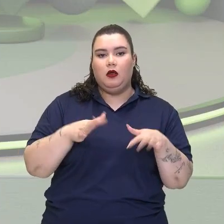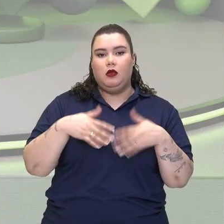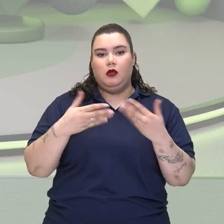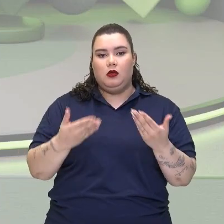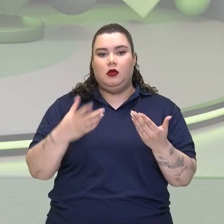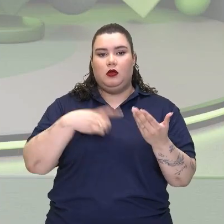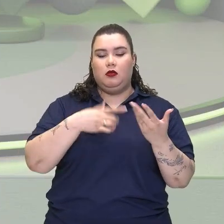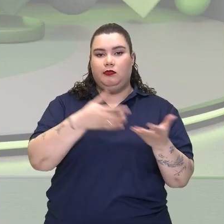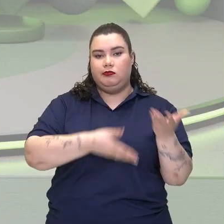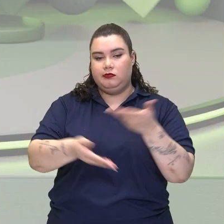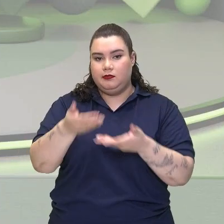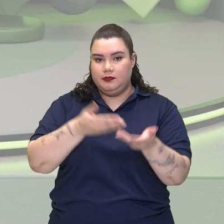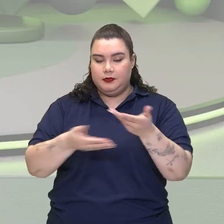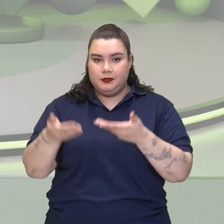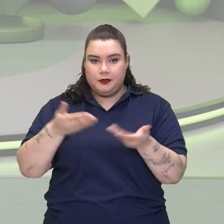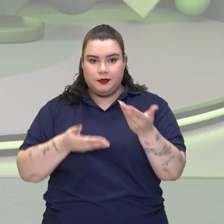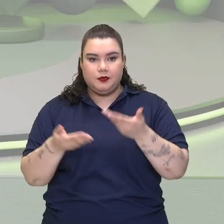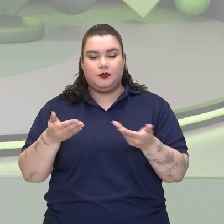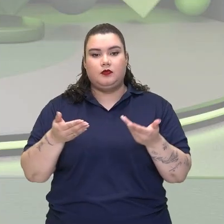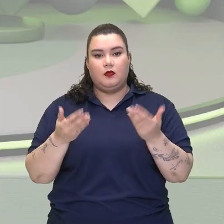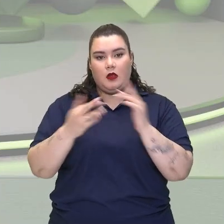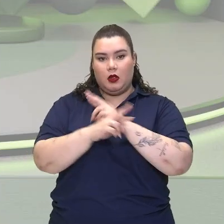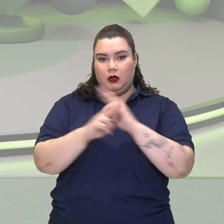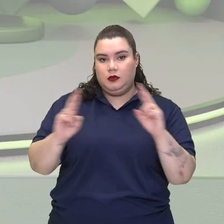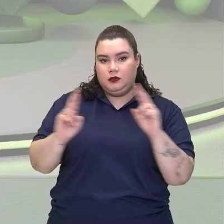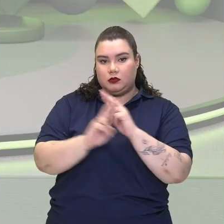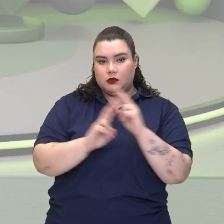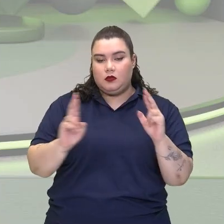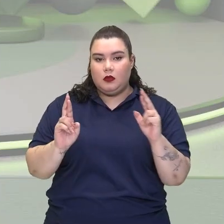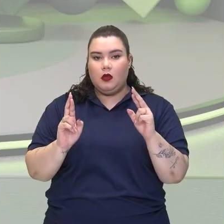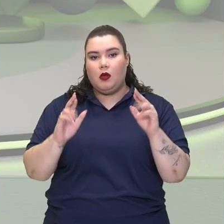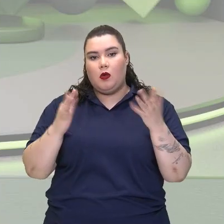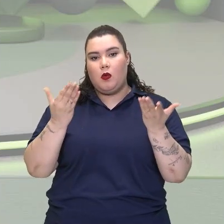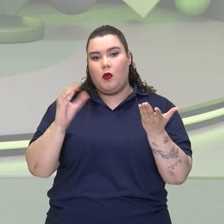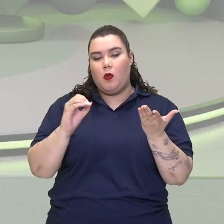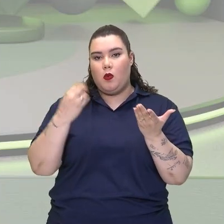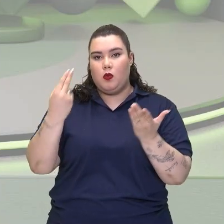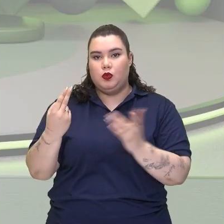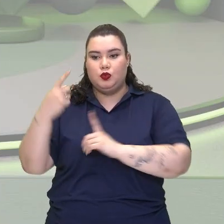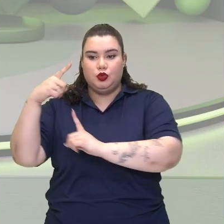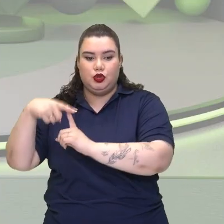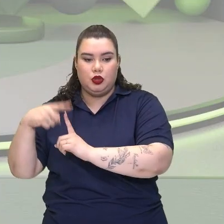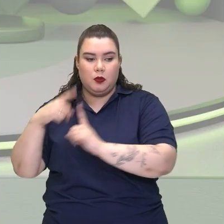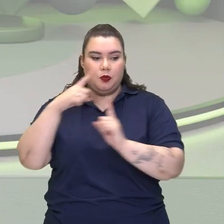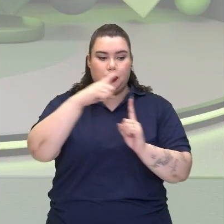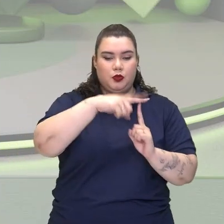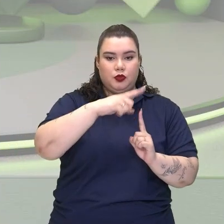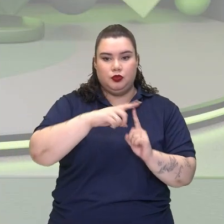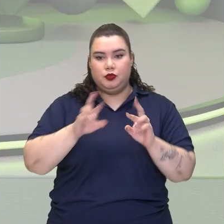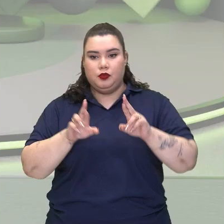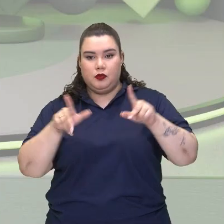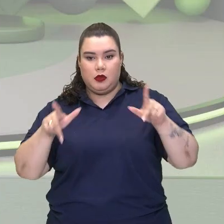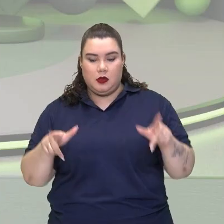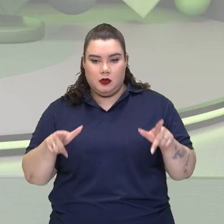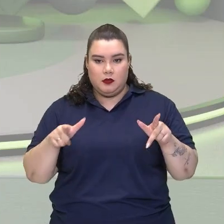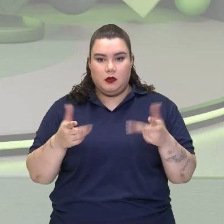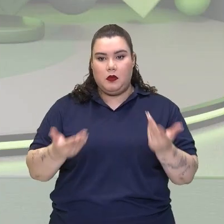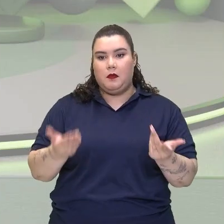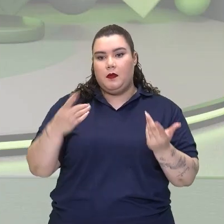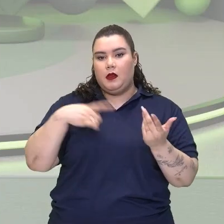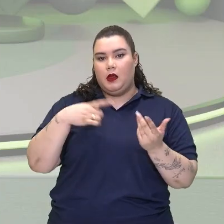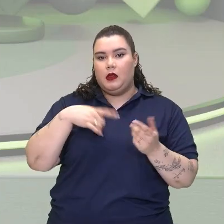interagindo, precisando se relacionar de alguma forma, ou espécies diferentes, que podem estar em busca